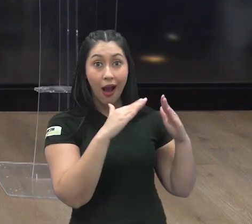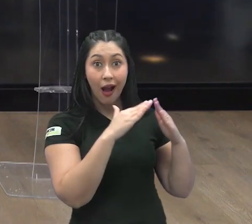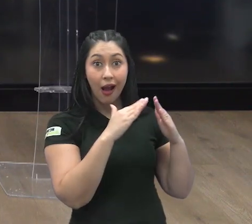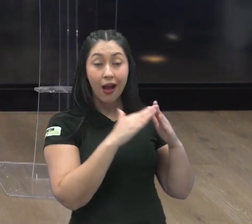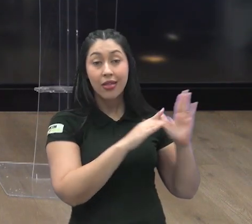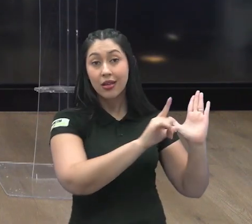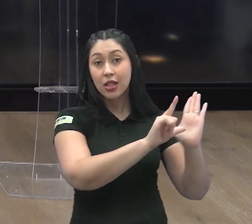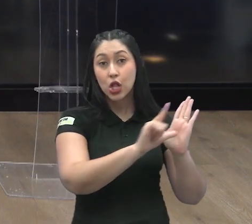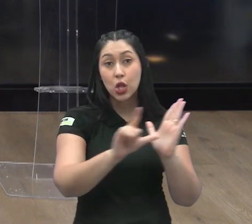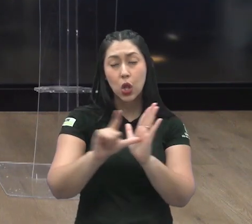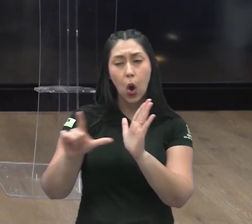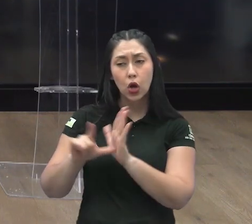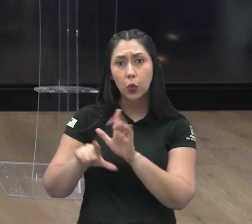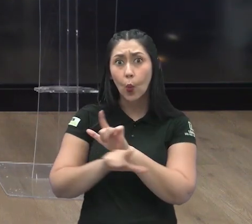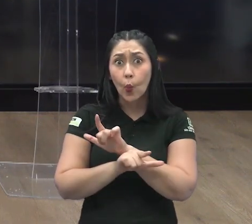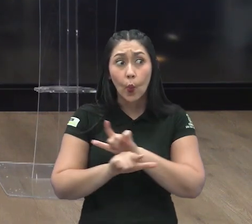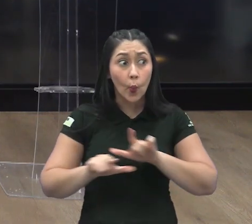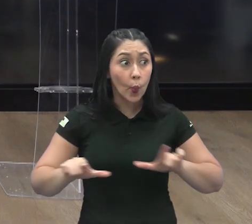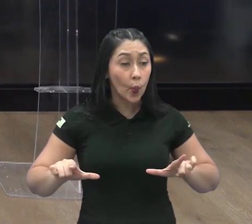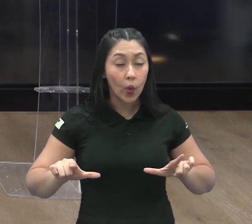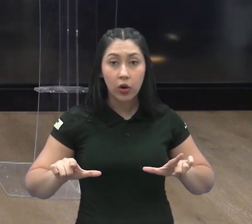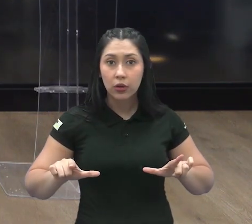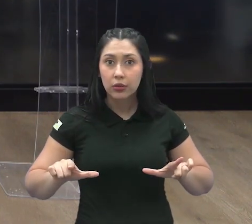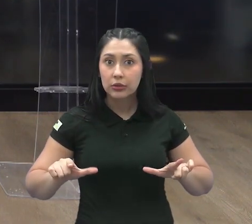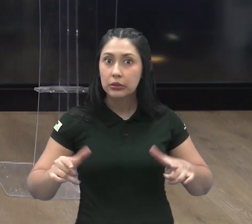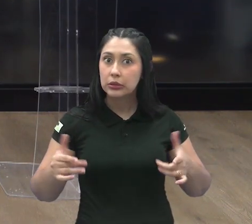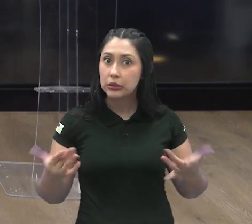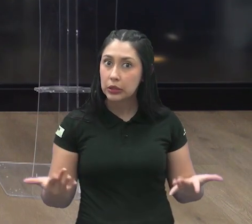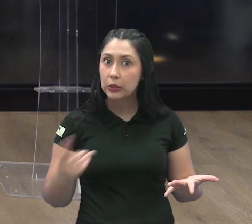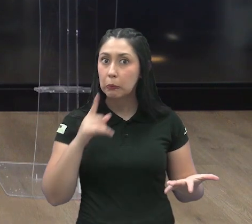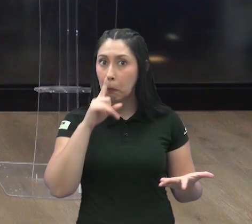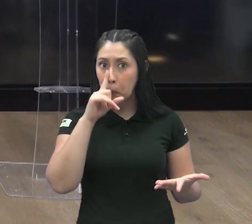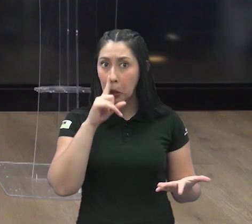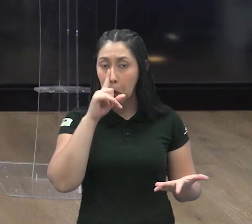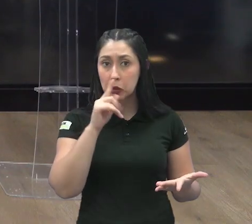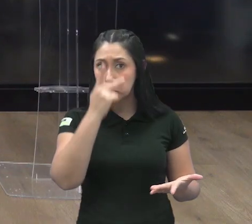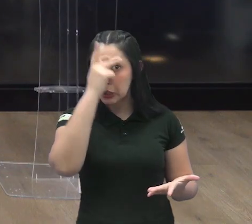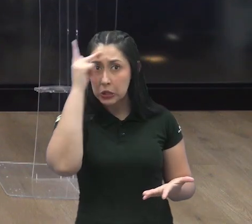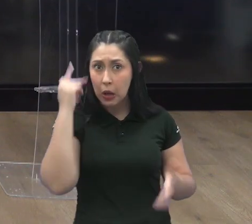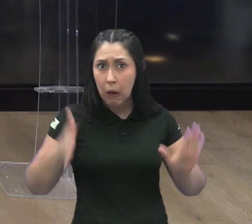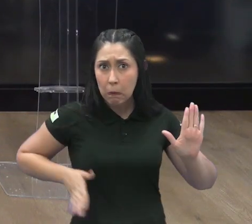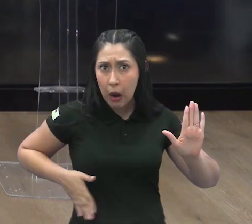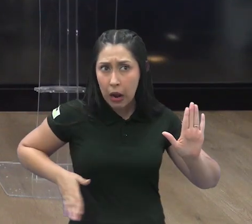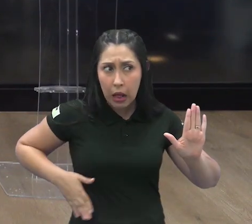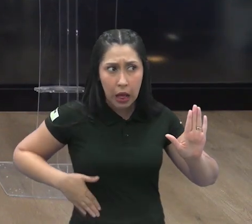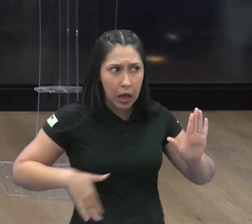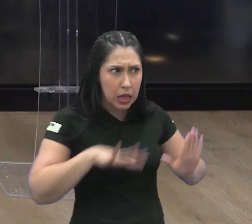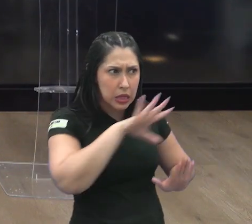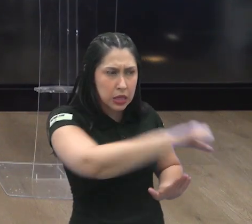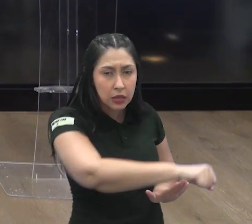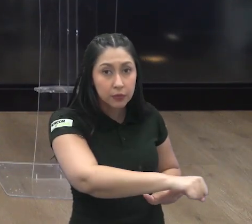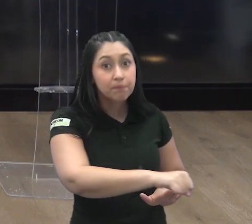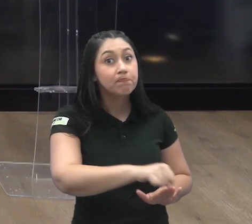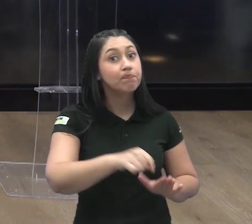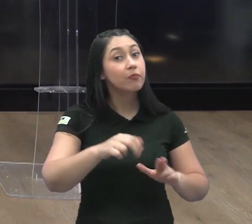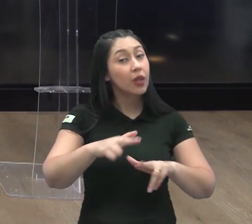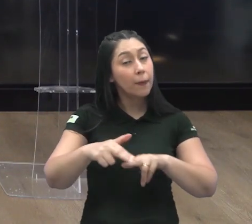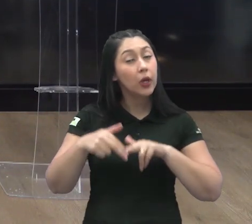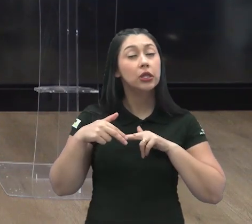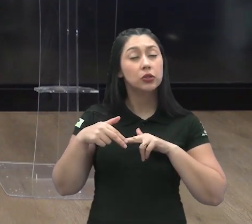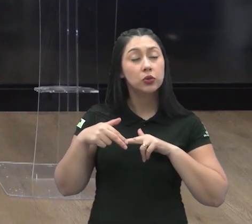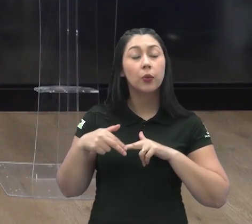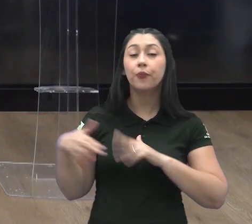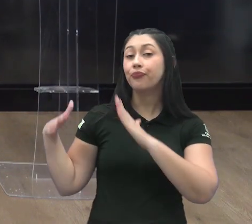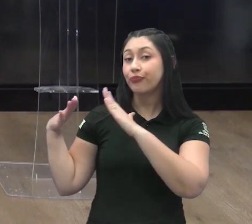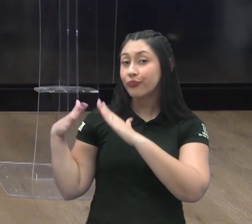residências e comércios costumam ficar vazios, o que facilita a ação de criminosos. Para aproveitar as férias sem